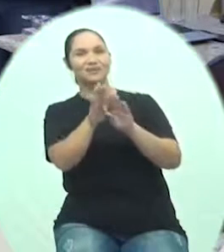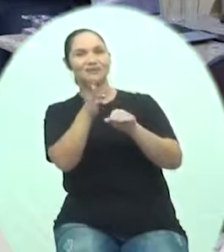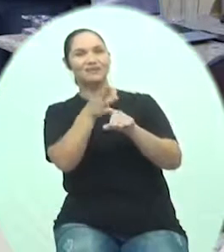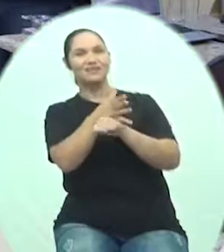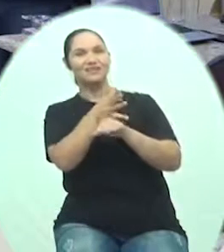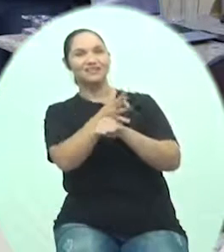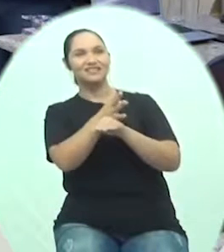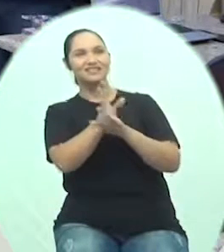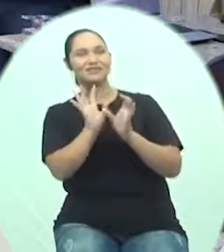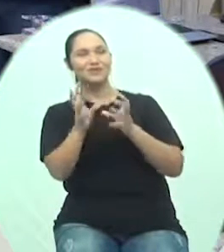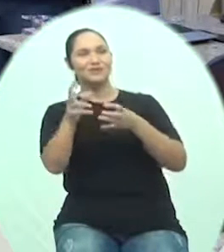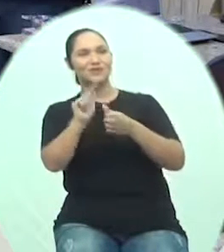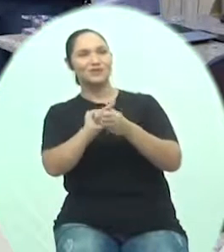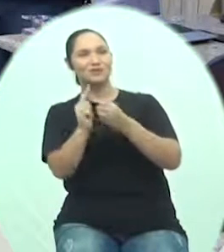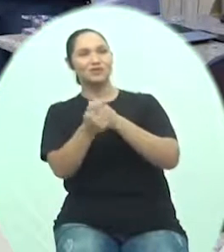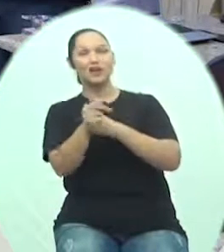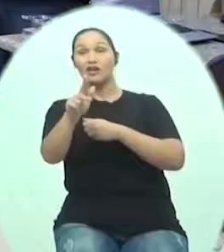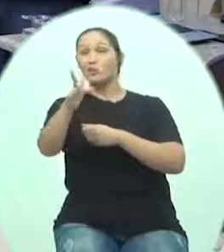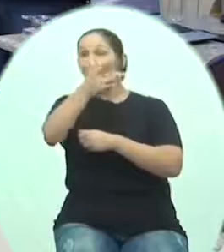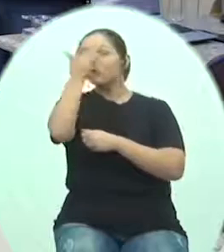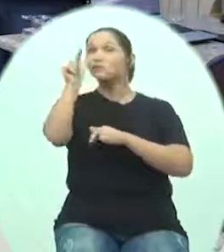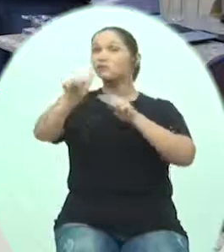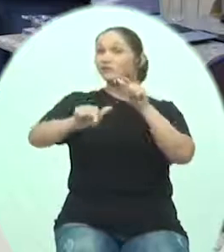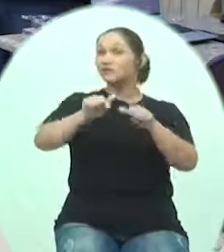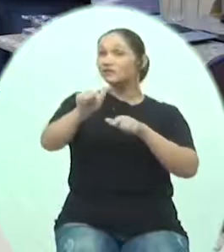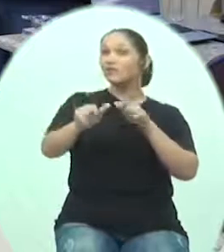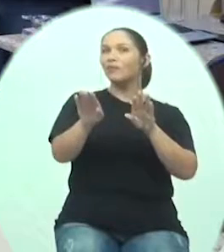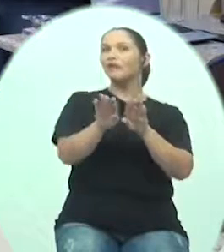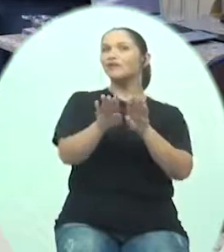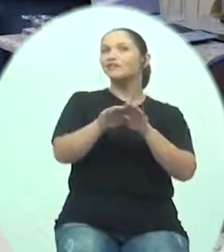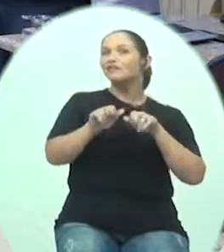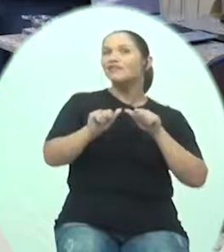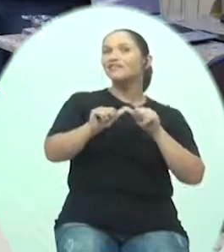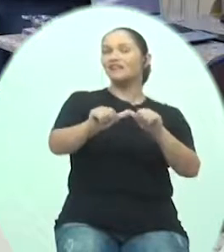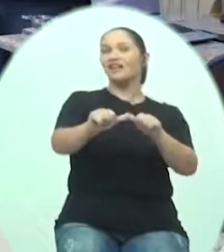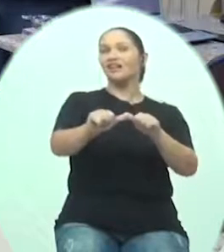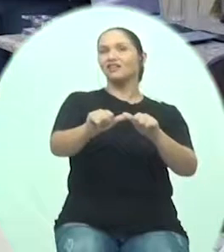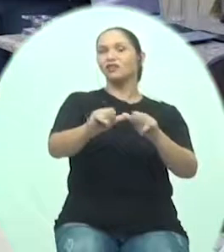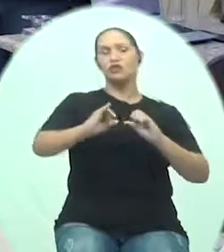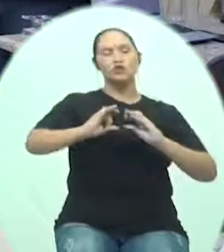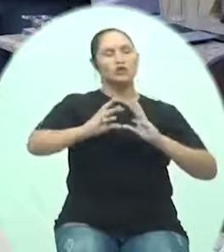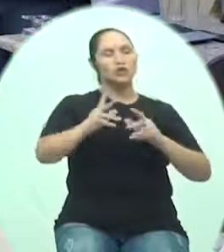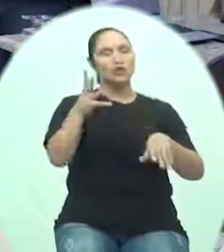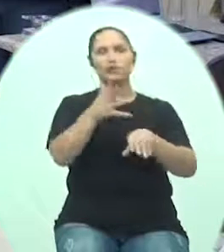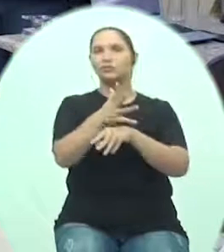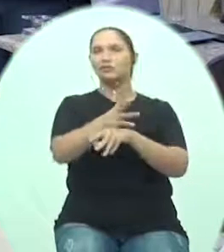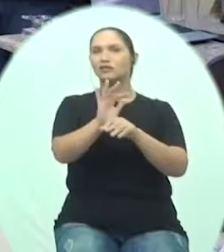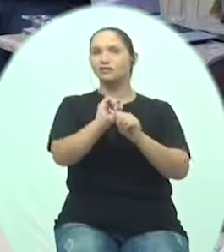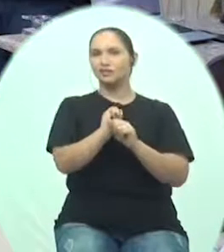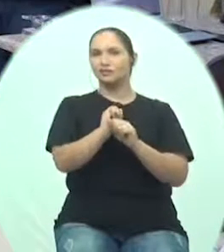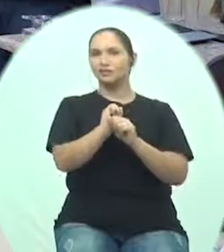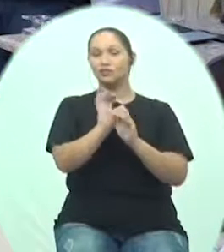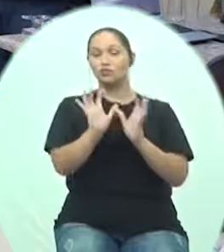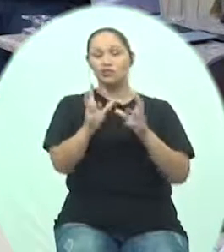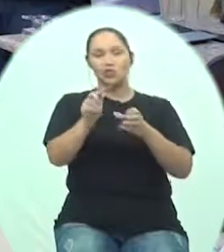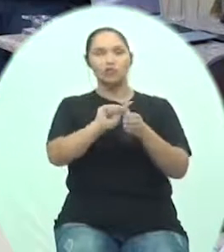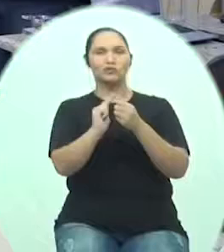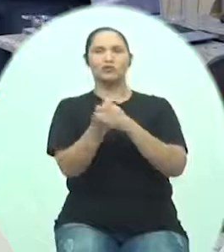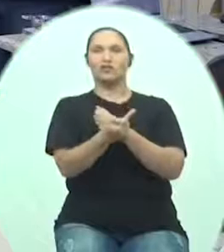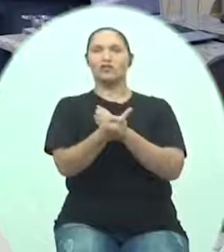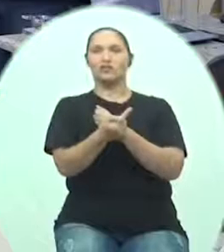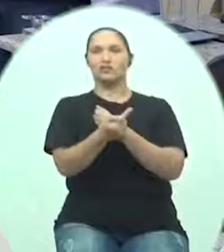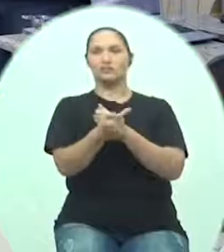são fazem parte da família se alguma coisa se fez em termo da sociedade